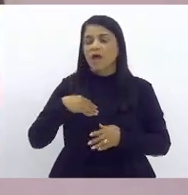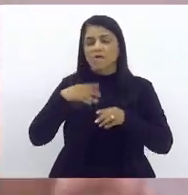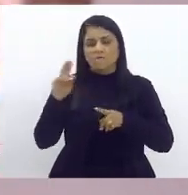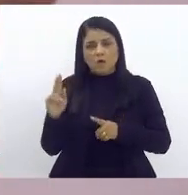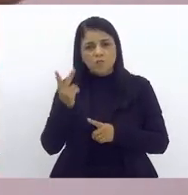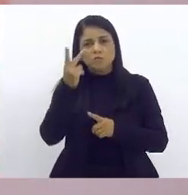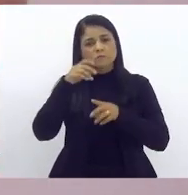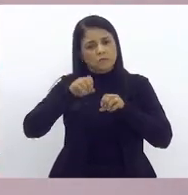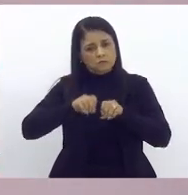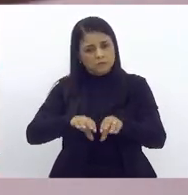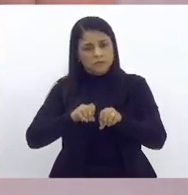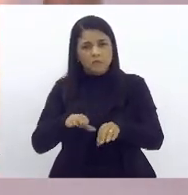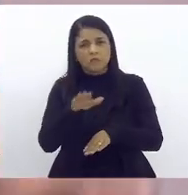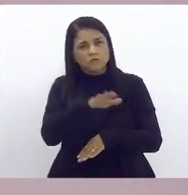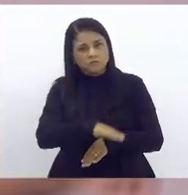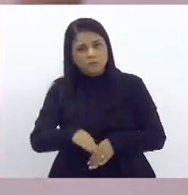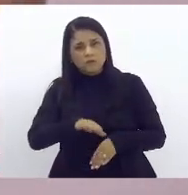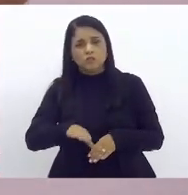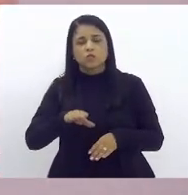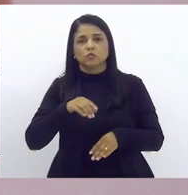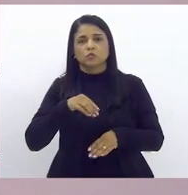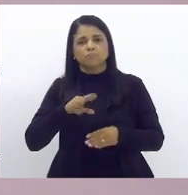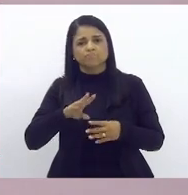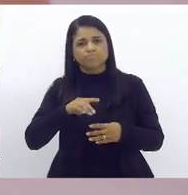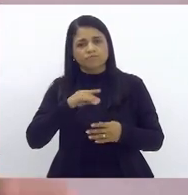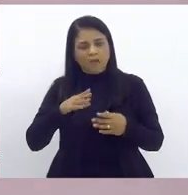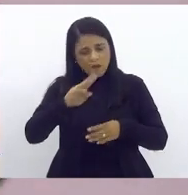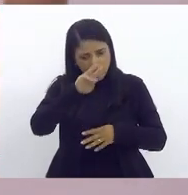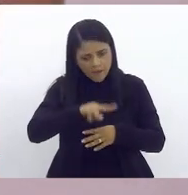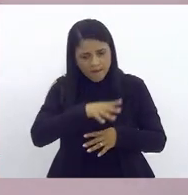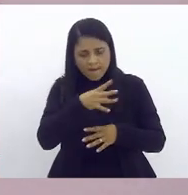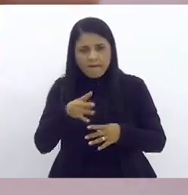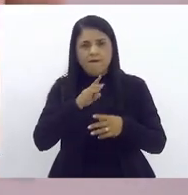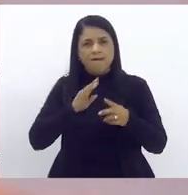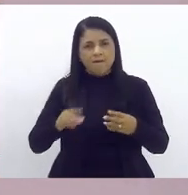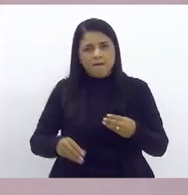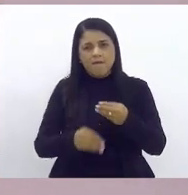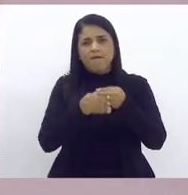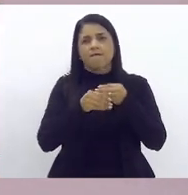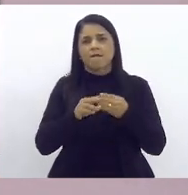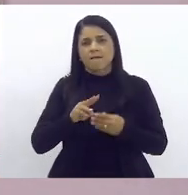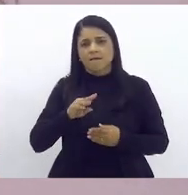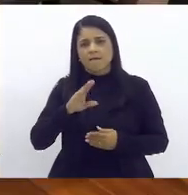já, enquadramento já. Vamos lá, valorização já.